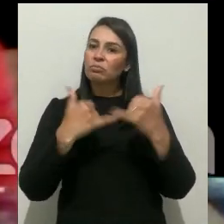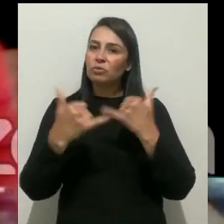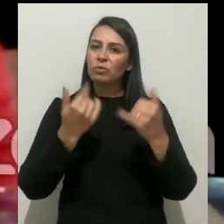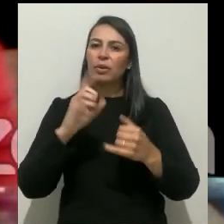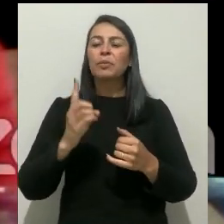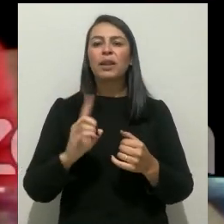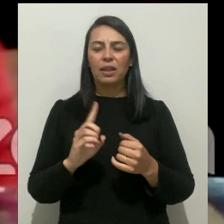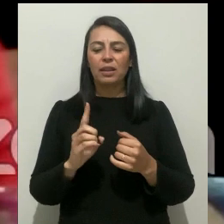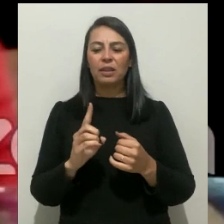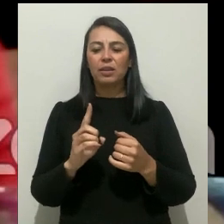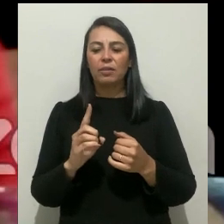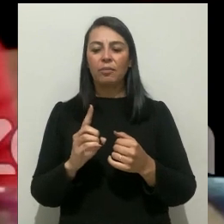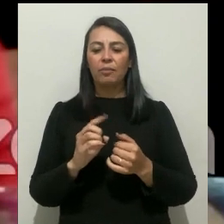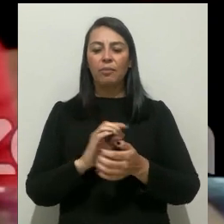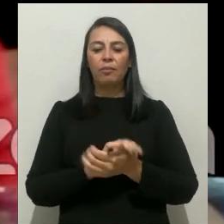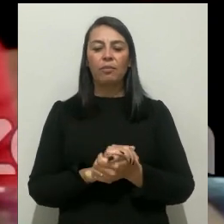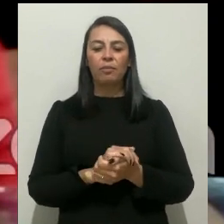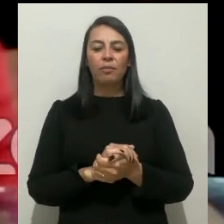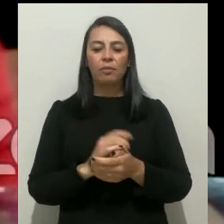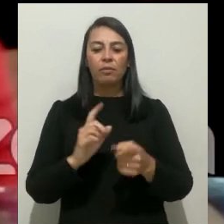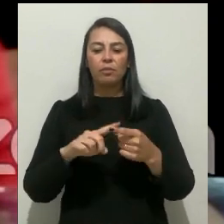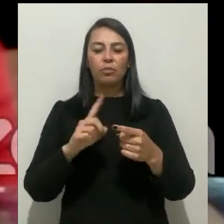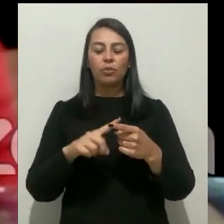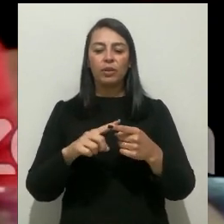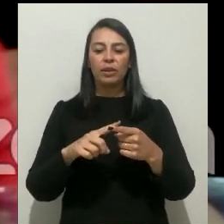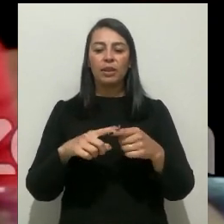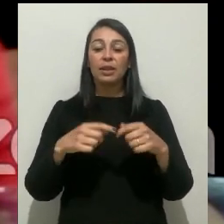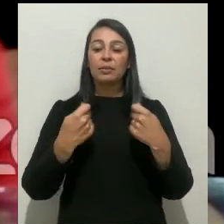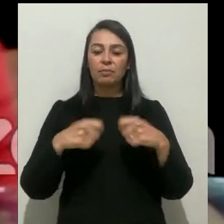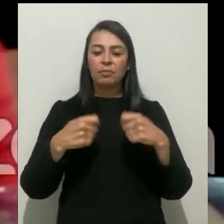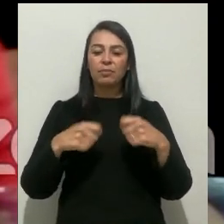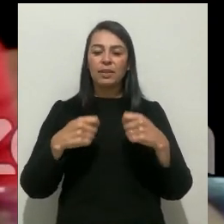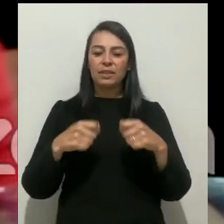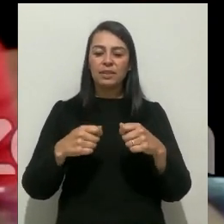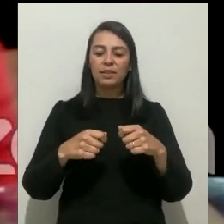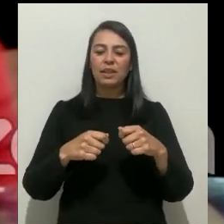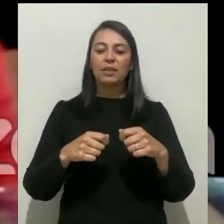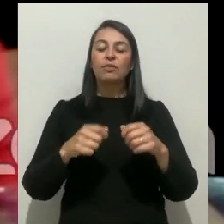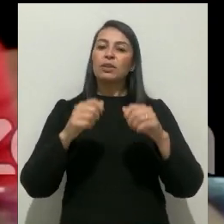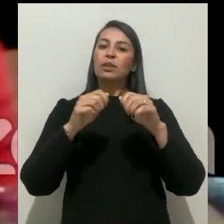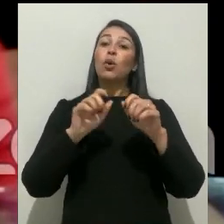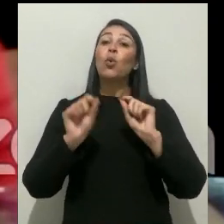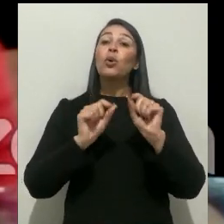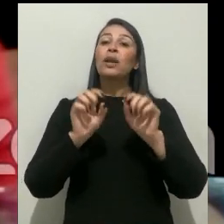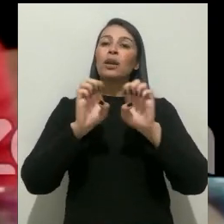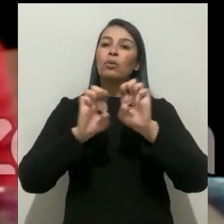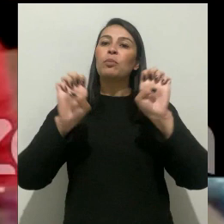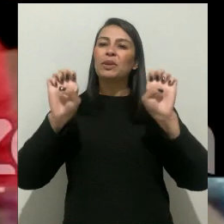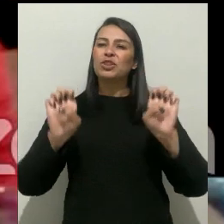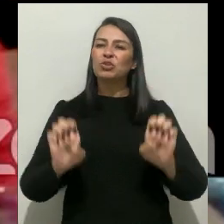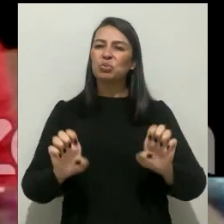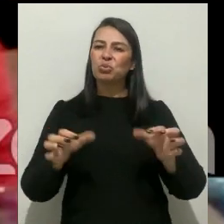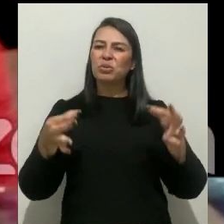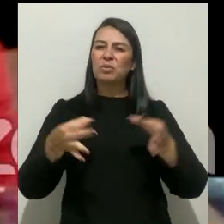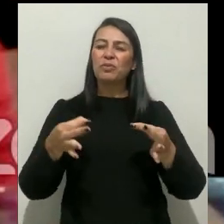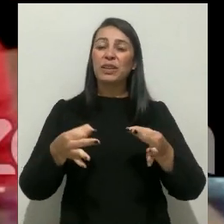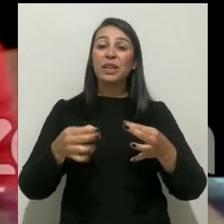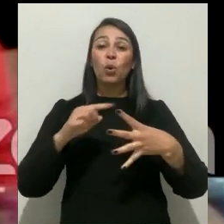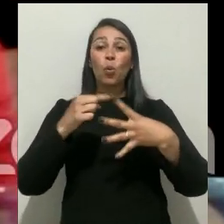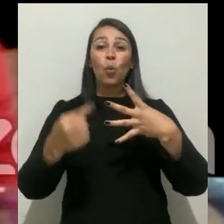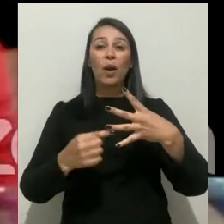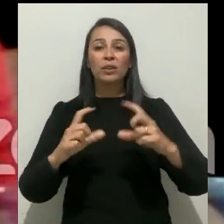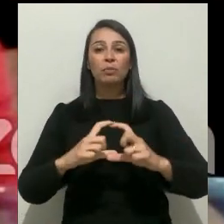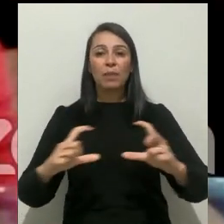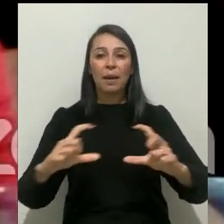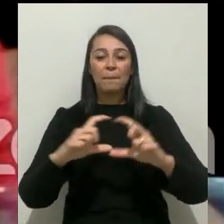Ele queria um edifício que fosse perpetuado ali ad eterno. Então, ele considerou uma estrutura espetacular. São 4